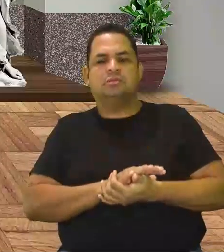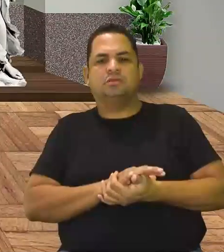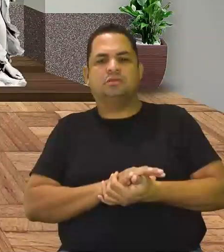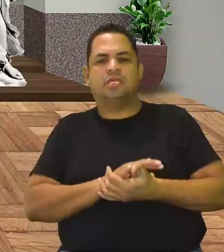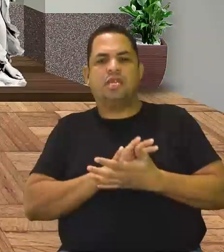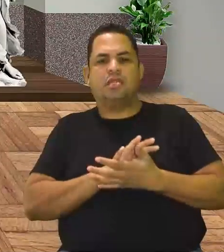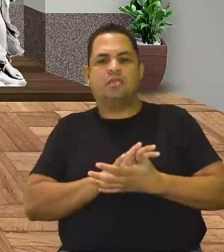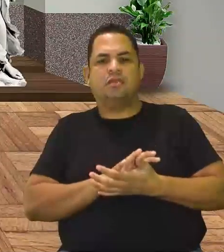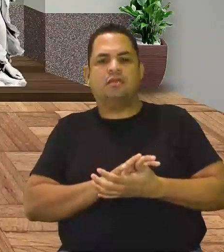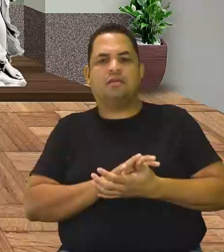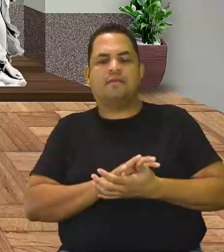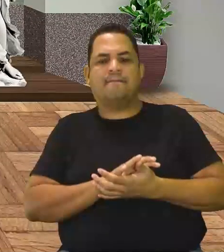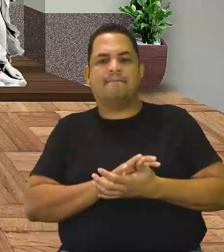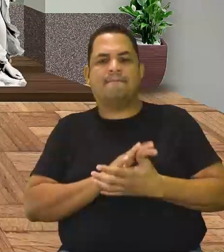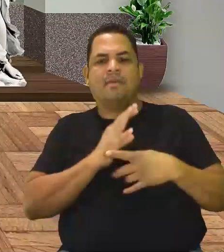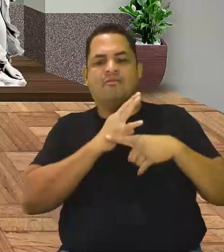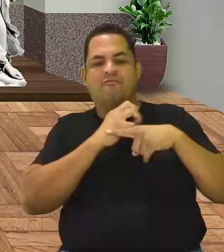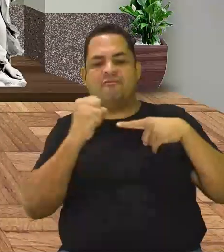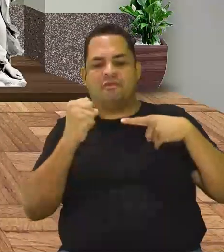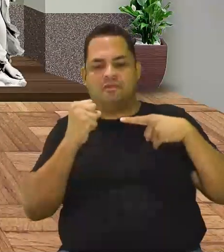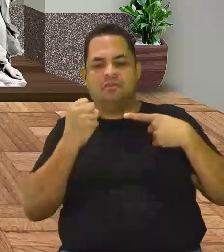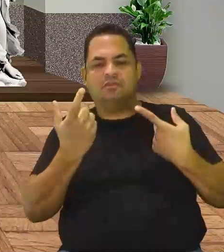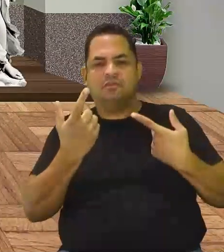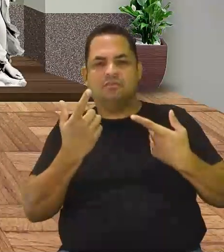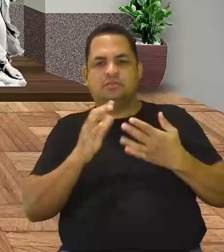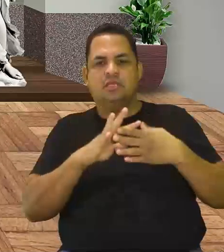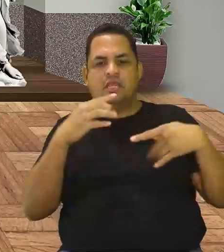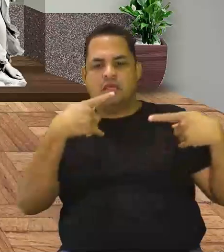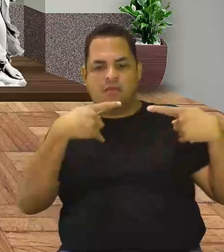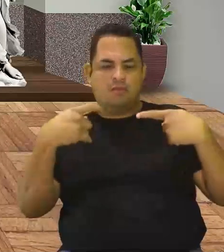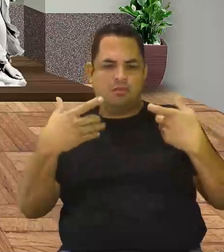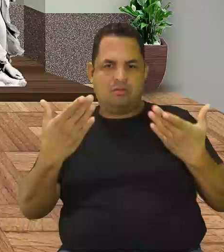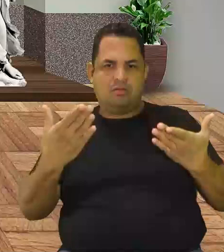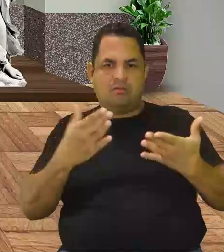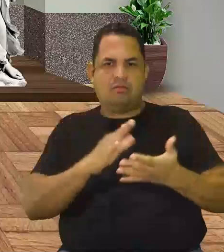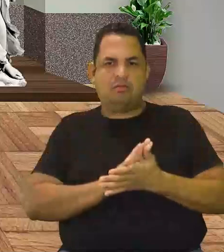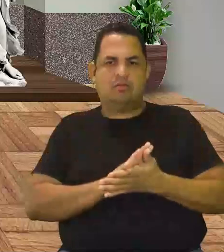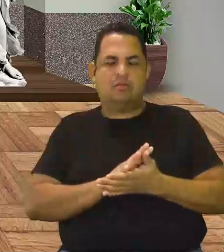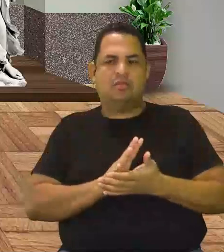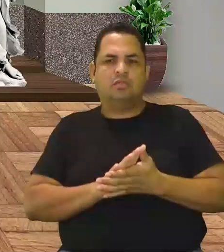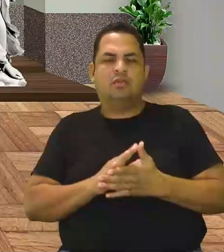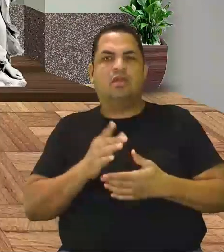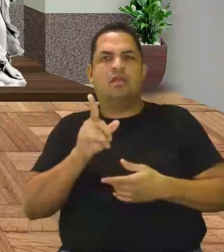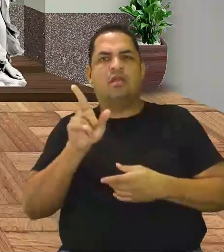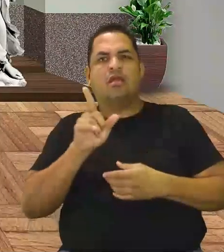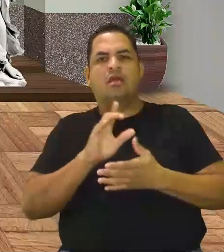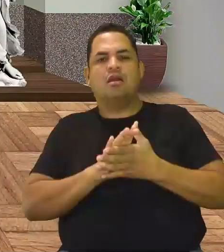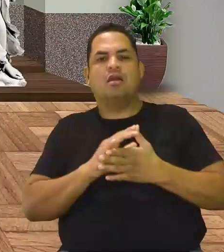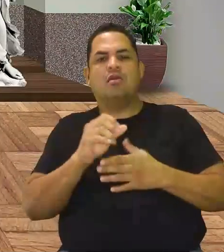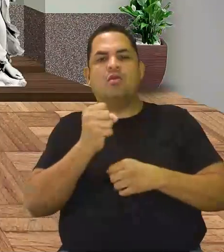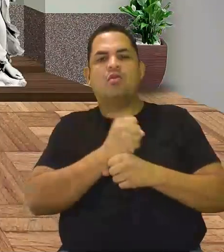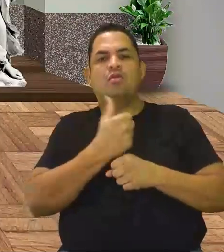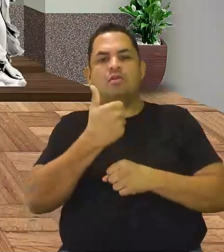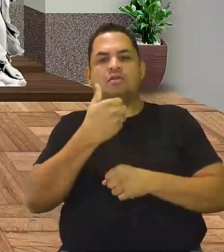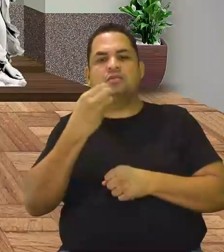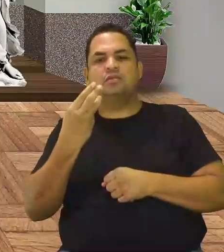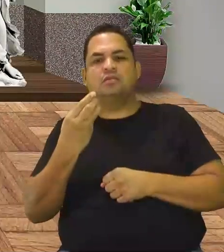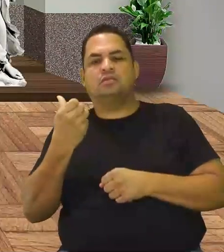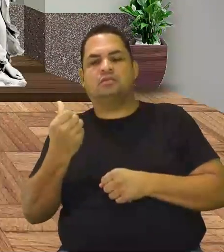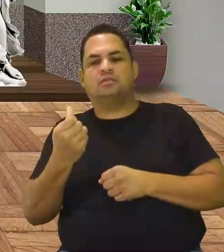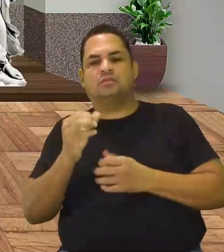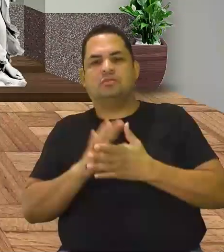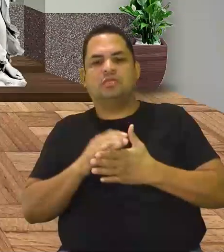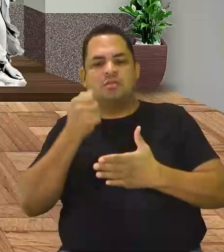inimigo. Getúlio Vargas, já lá em 36, ele começou a perseguir